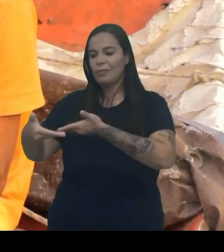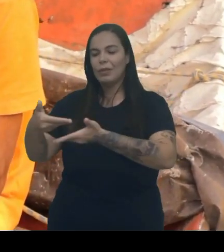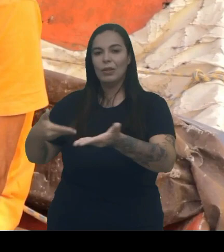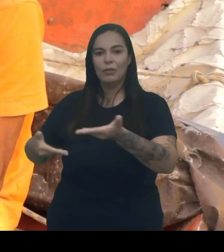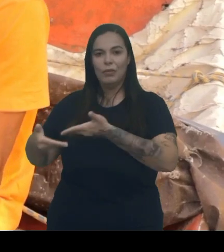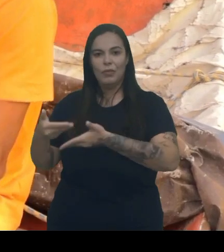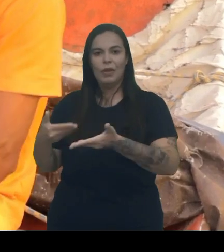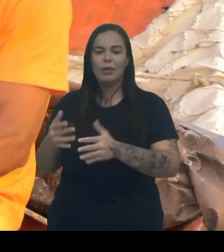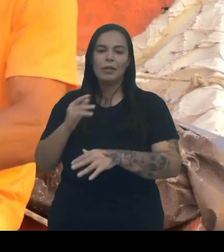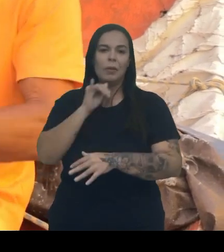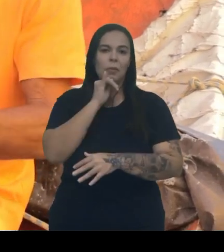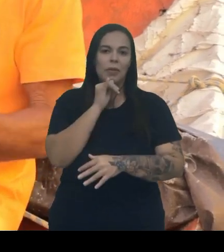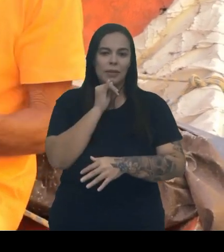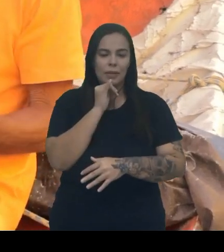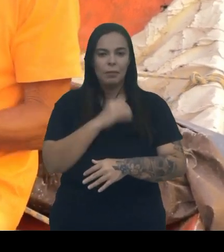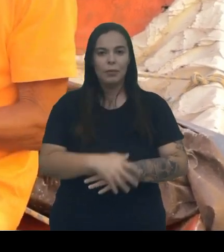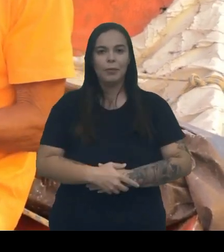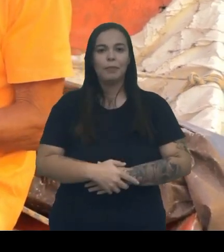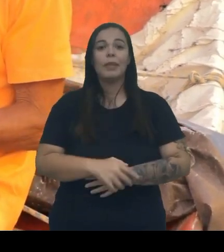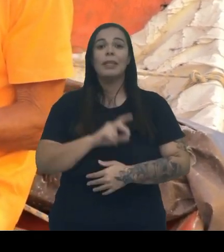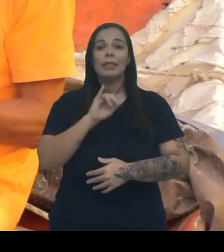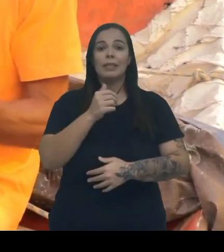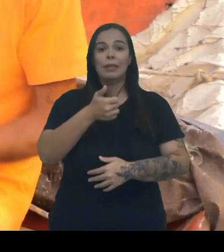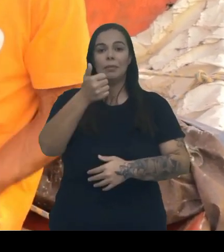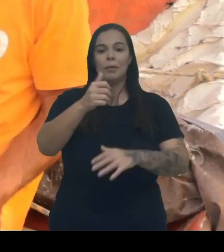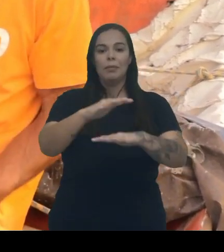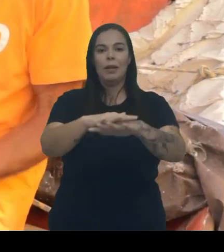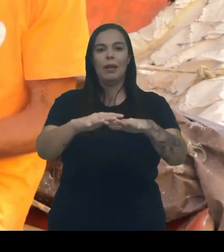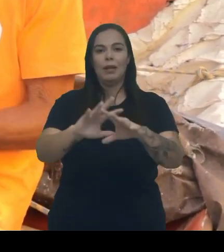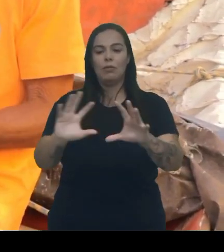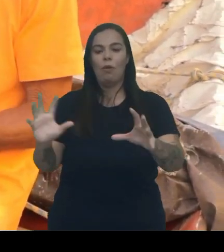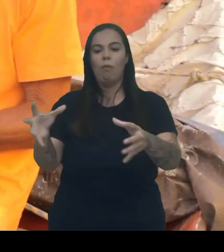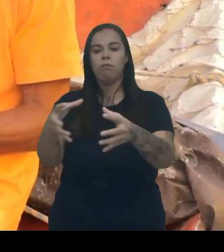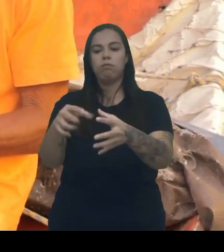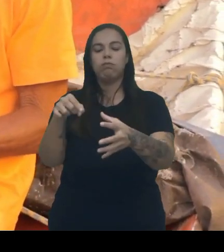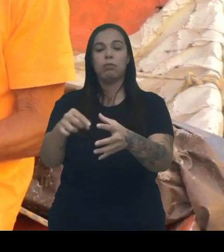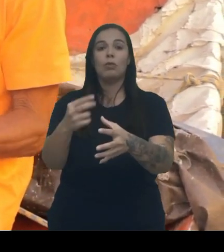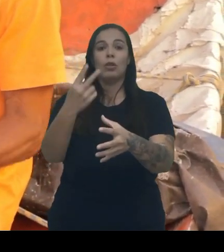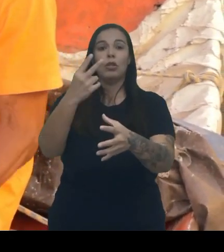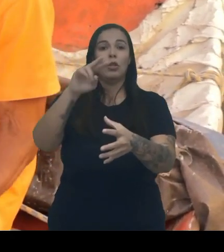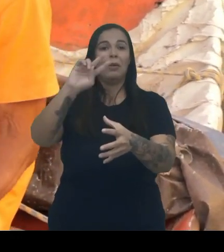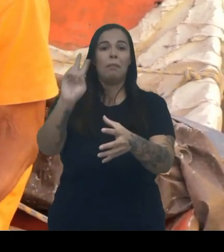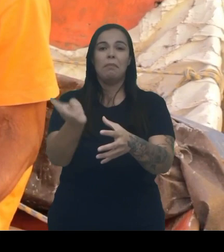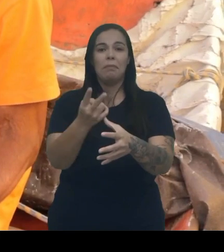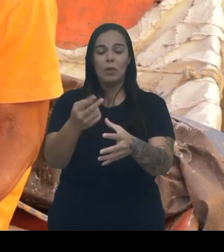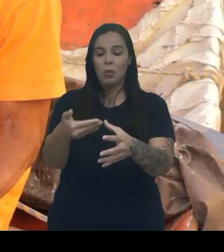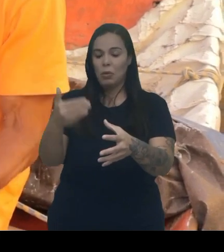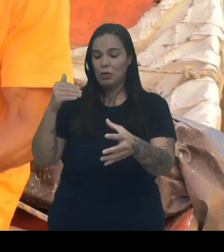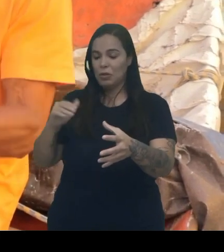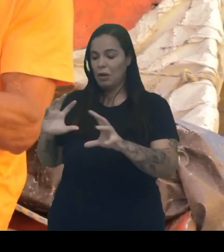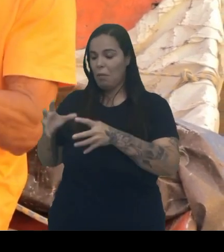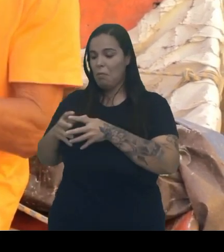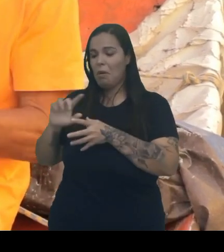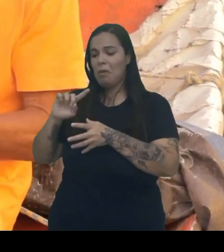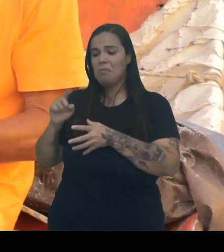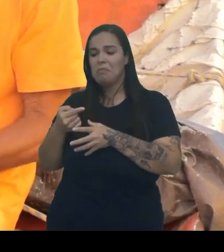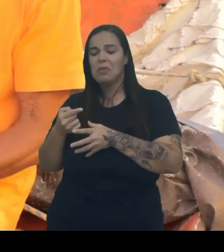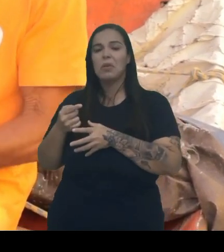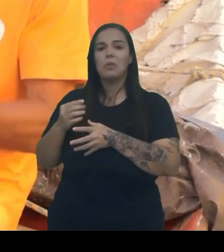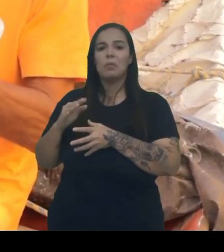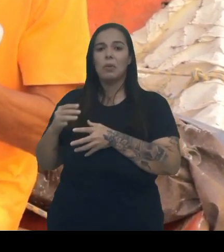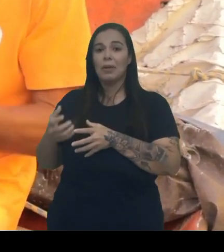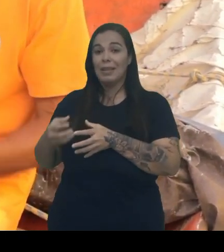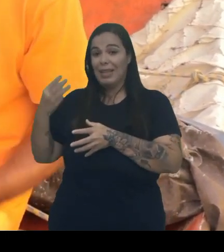para a terceira. Por um exemplo, se a primeira rede matasse assim 2.000, a de trás matava 1.000 e